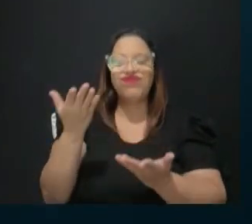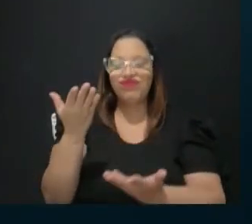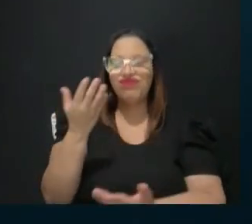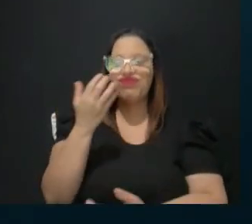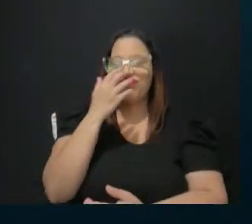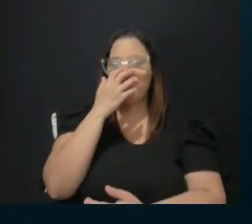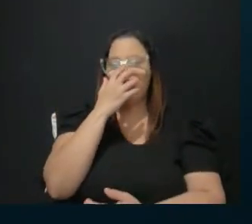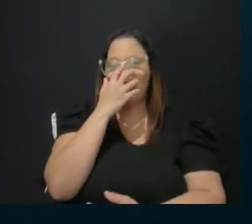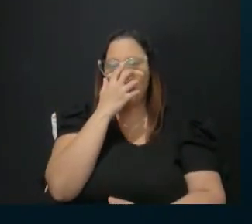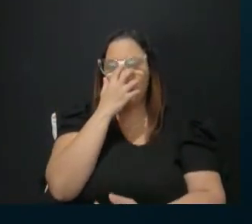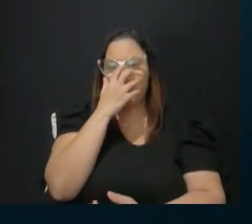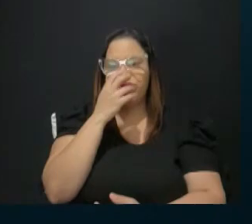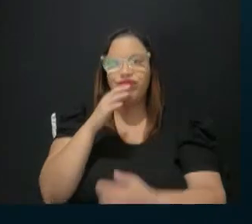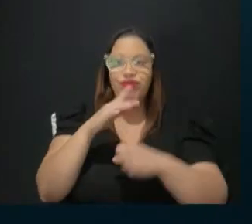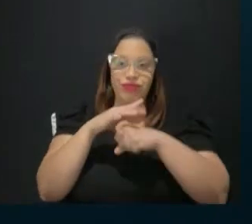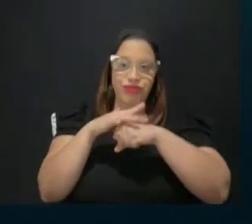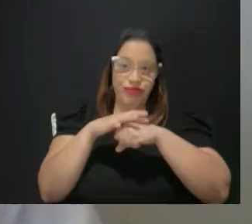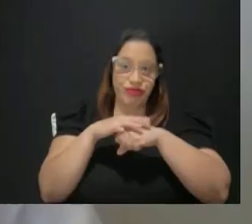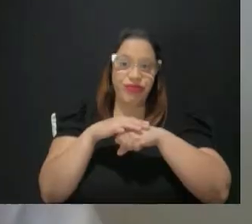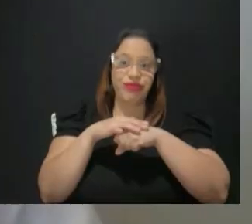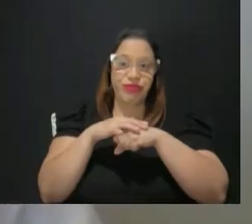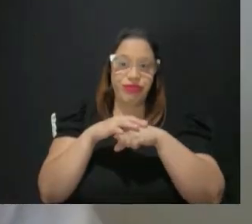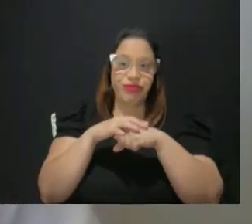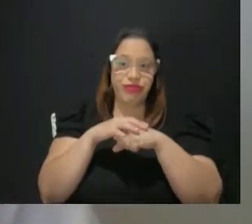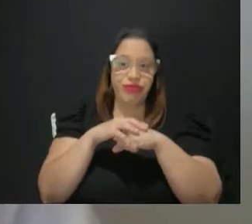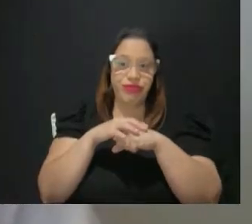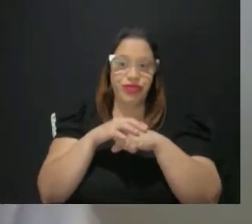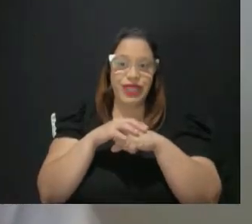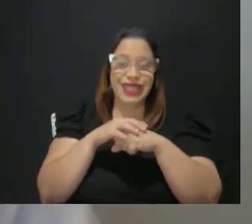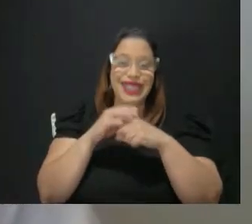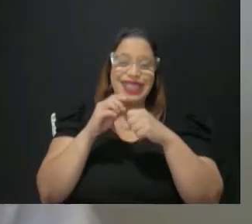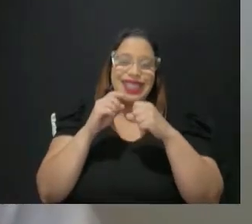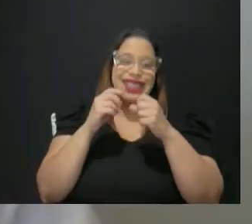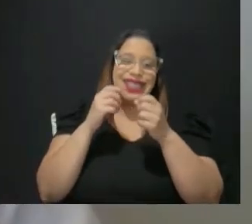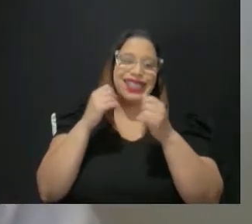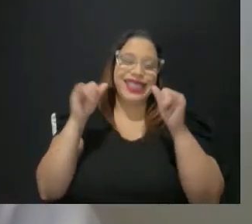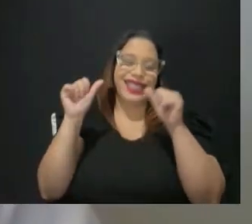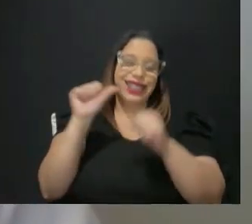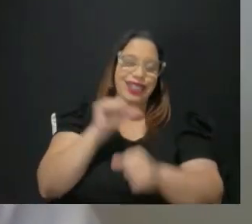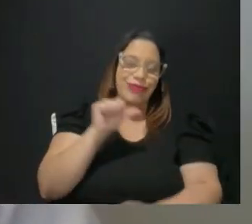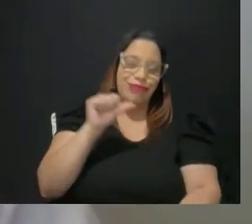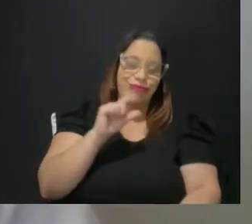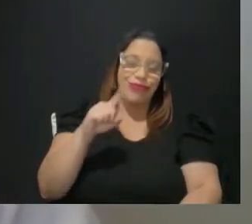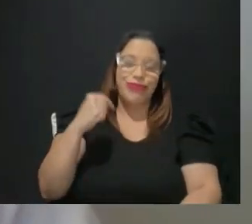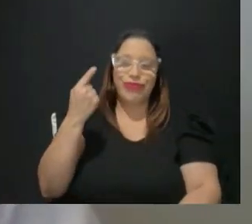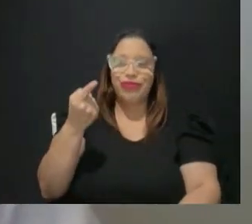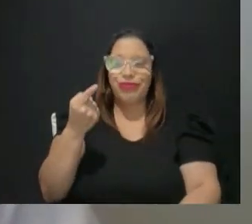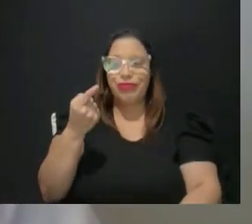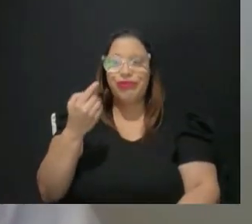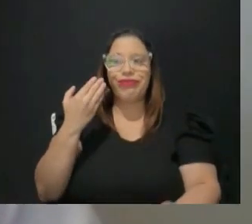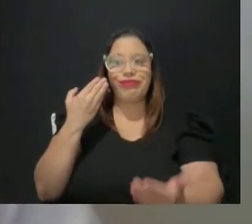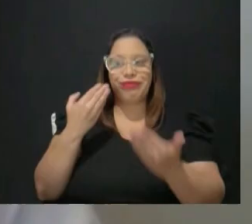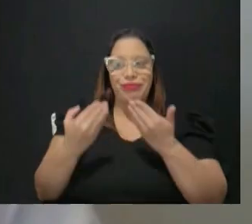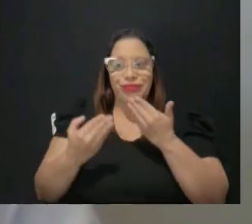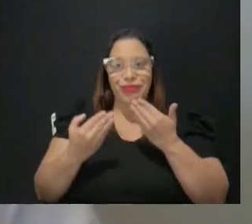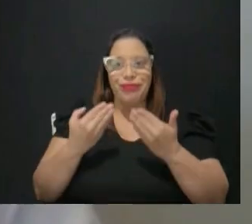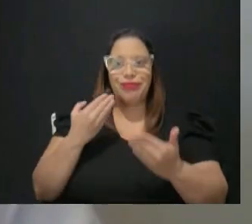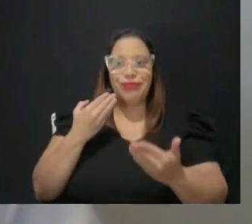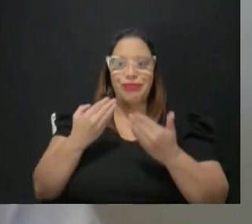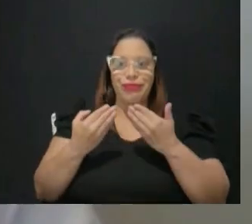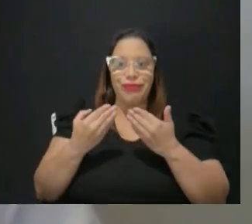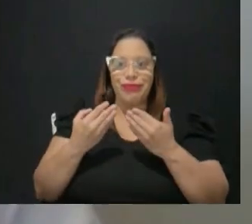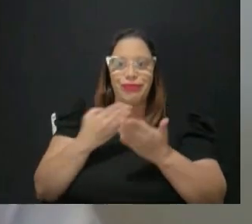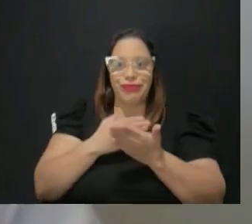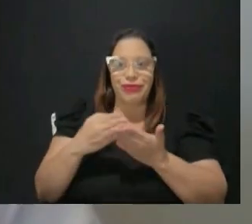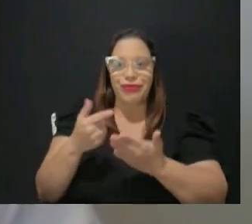tipo de doença, isso tudo piora. Além disso, a gente tem que considerar que,